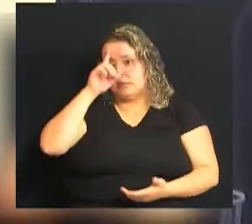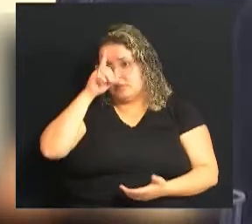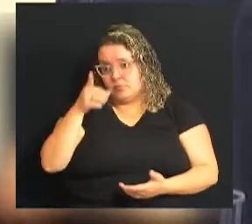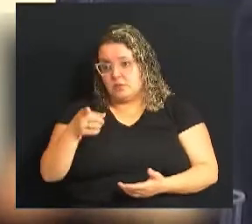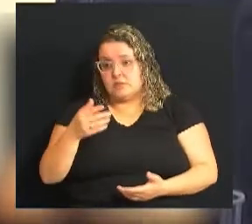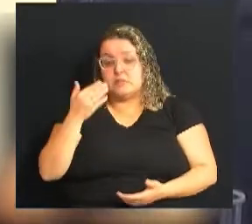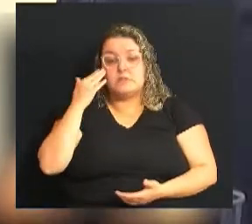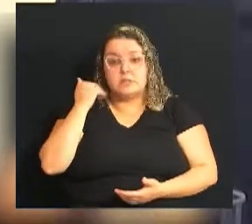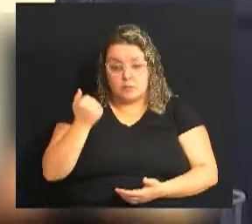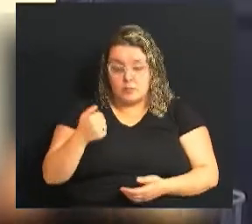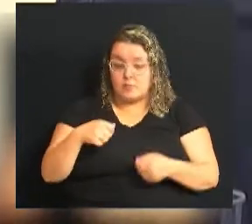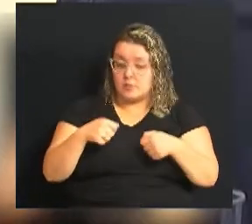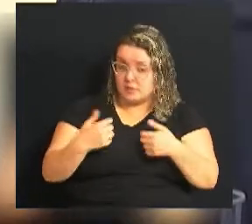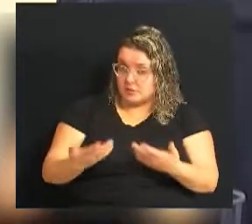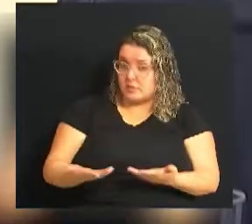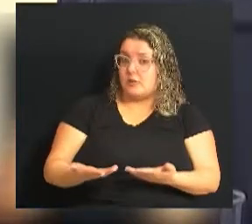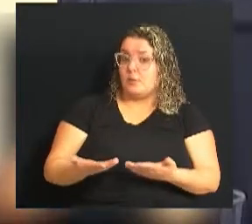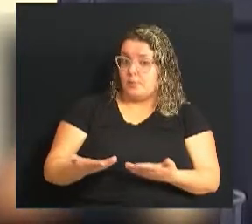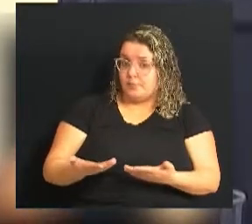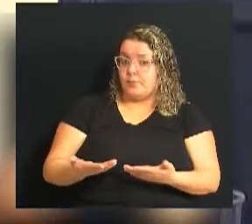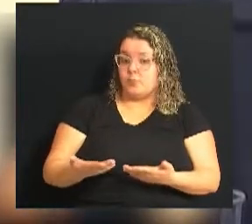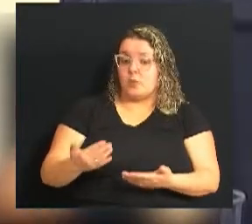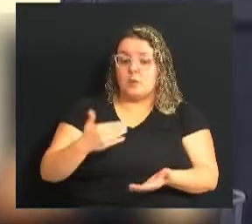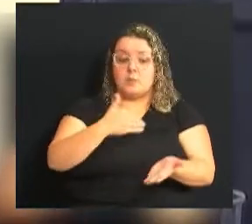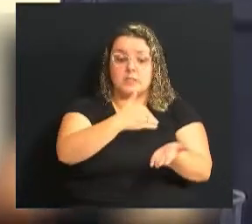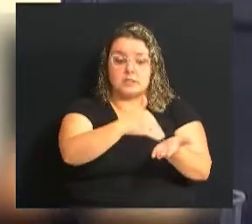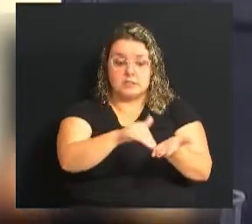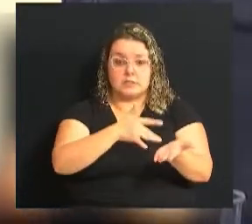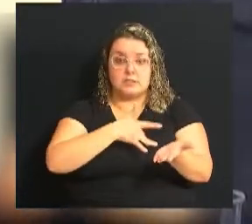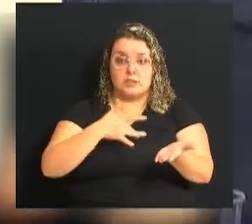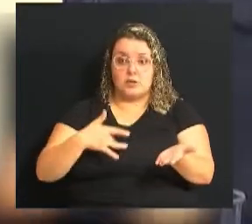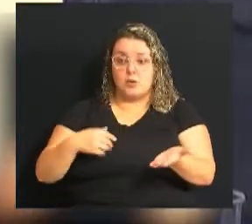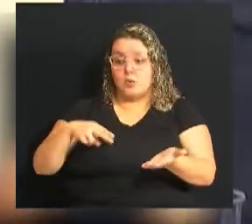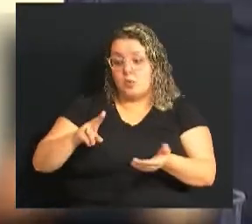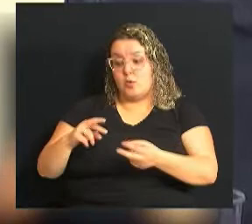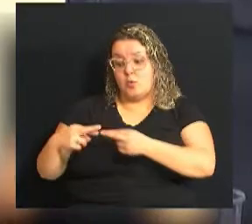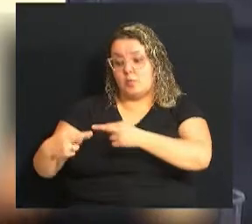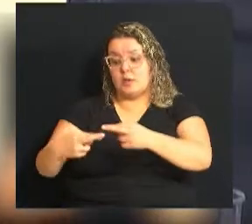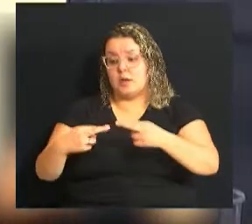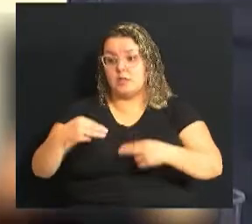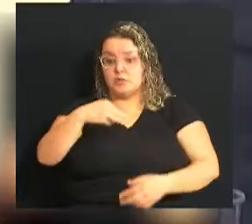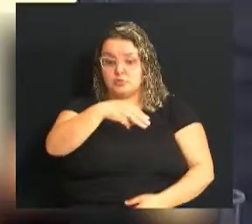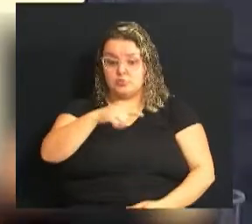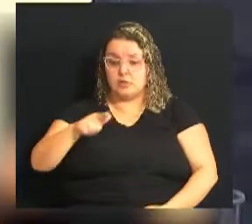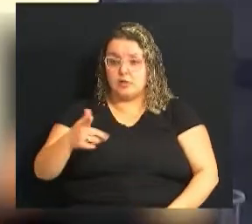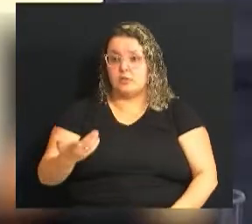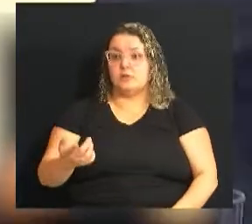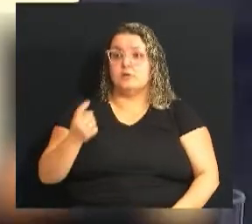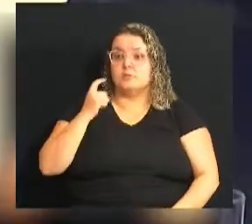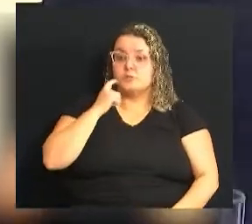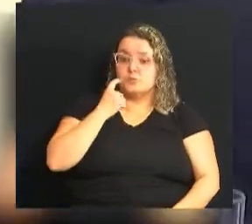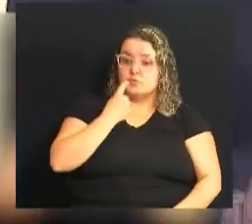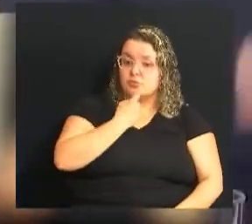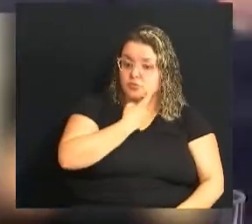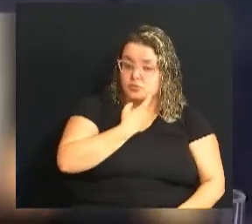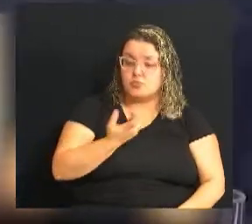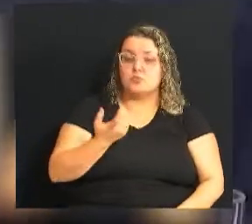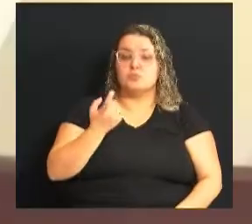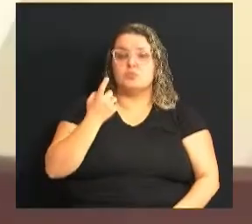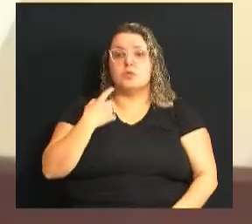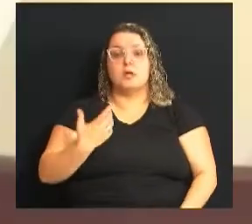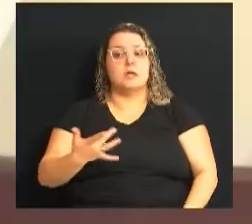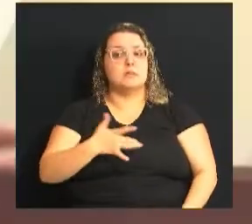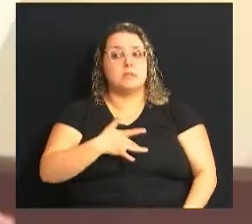disso, para a Secretaria de Saúde ou para a Rede Mário Gatti, na questão bucal, na questão da saúde da